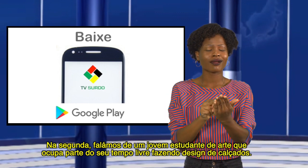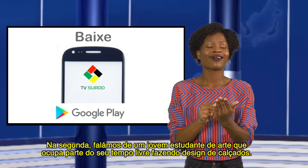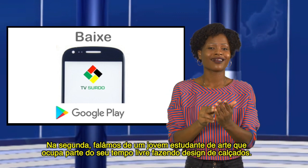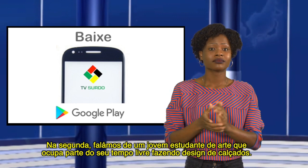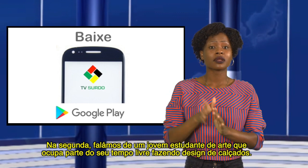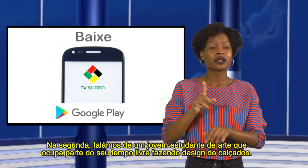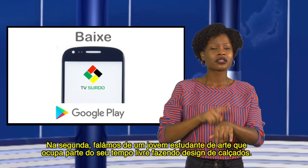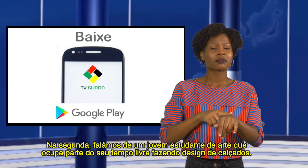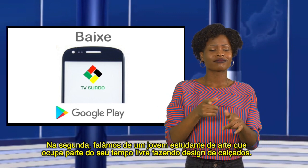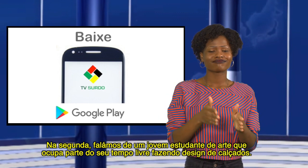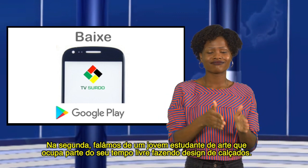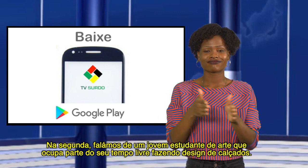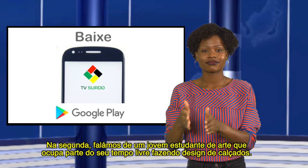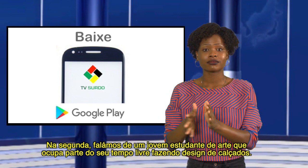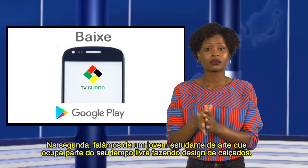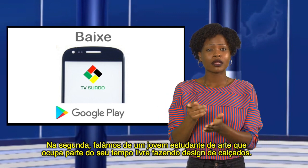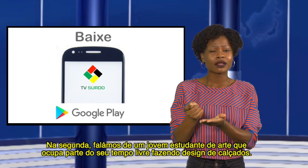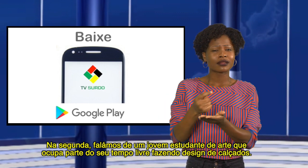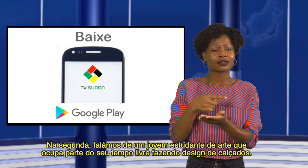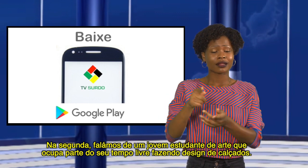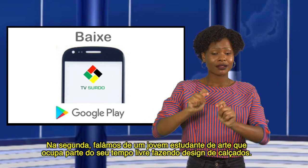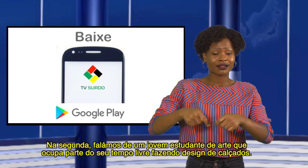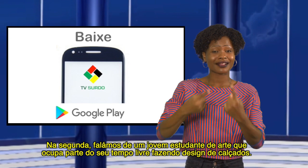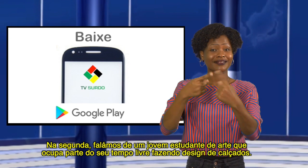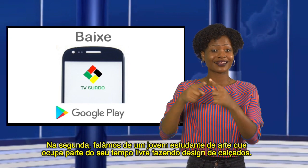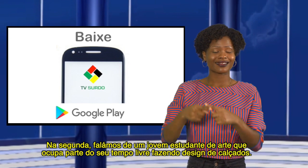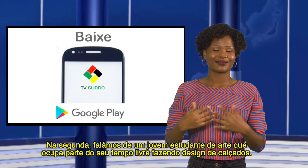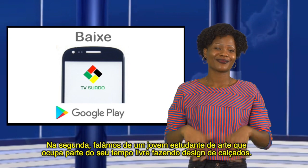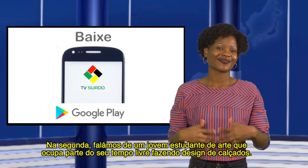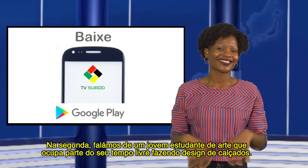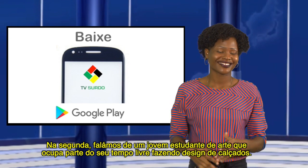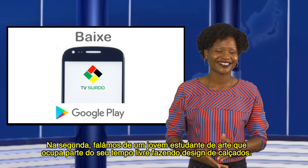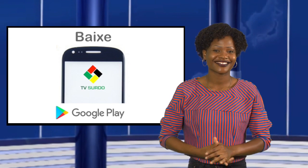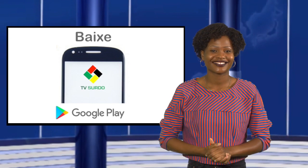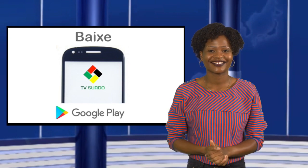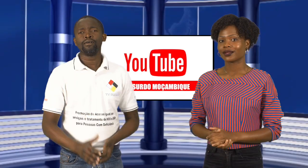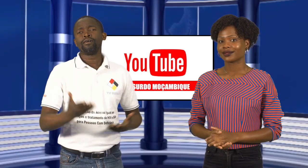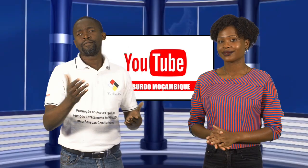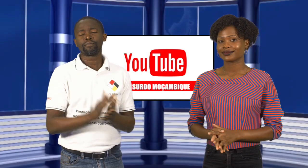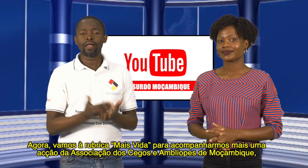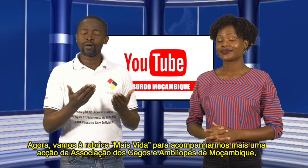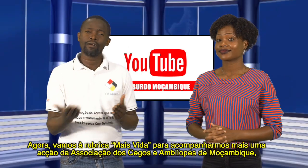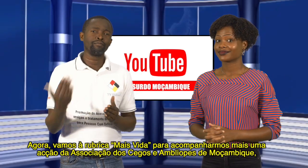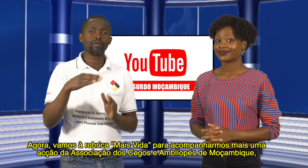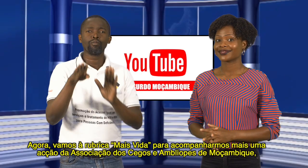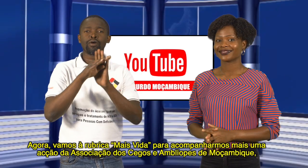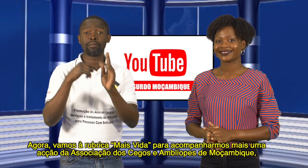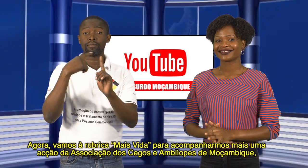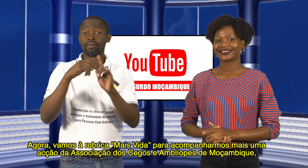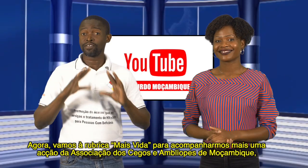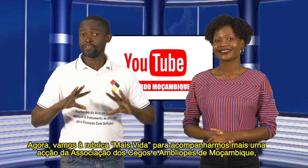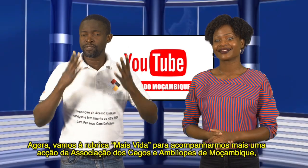estudante de arte que ocupa parte do seu tempo livre fazendo design de calçados. Agora,